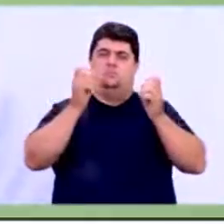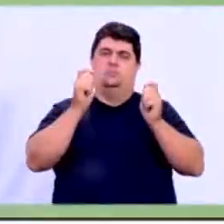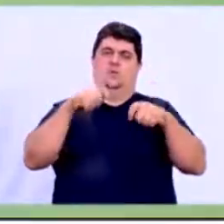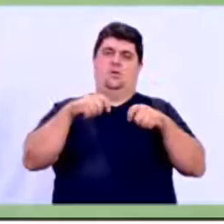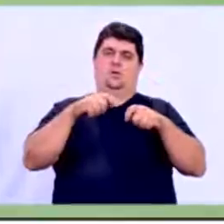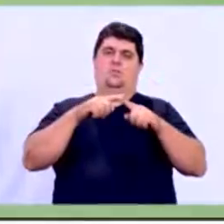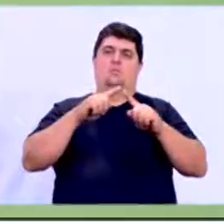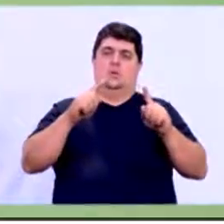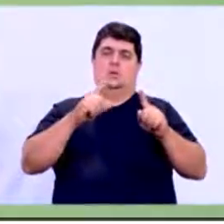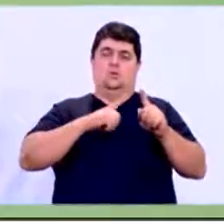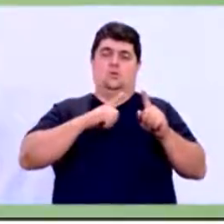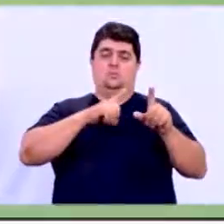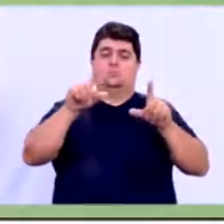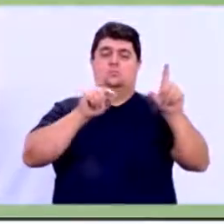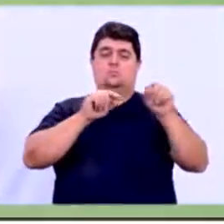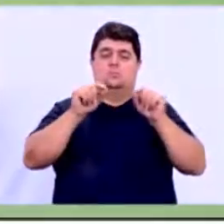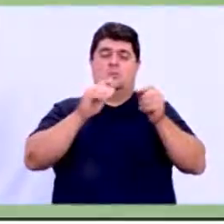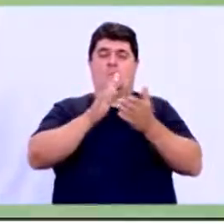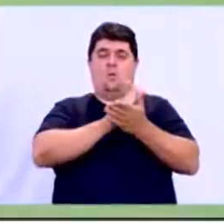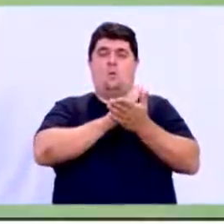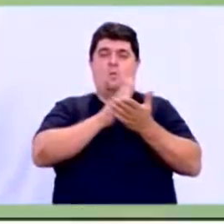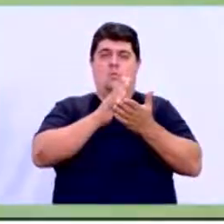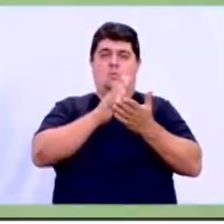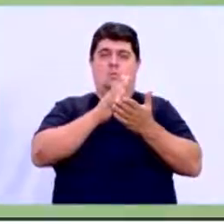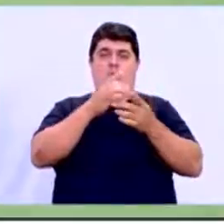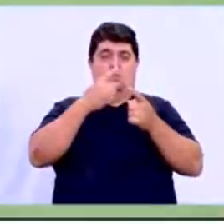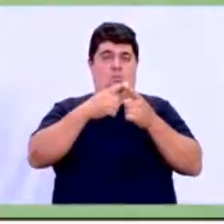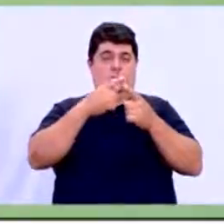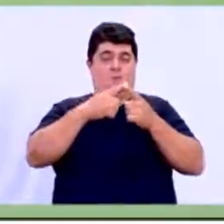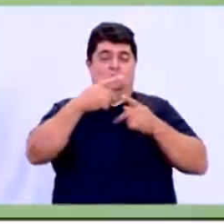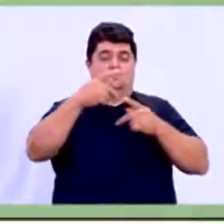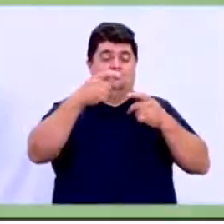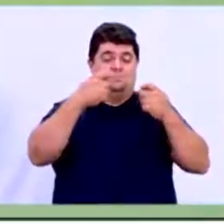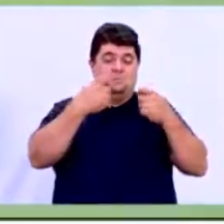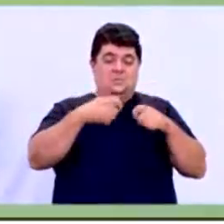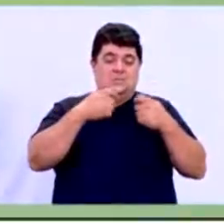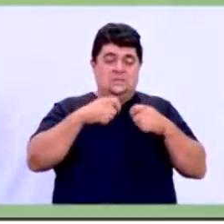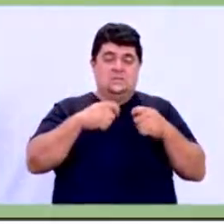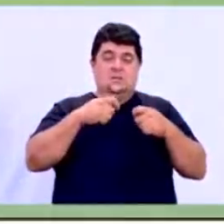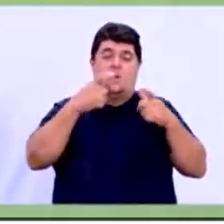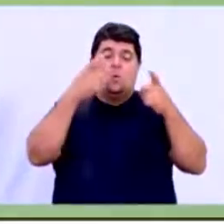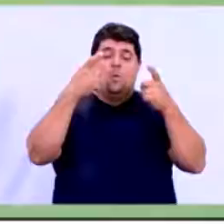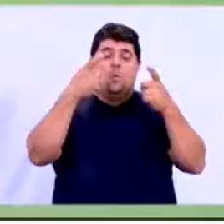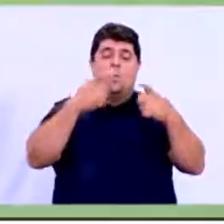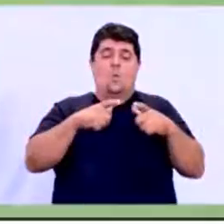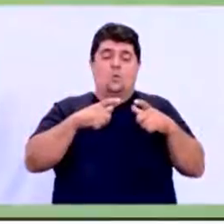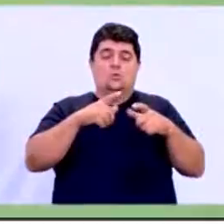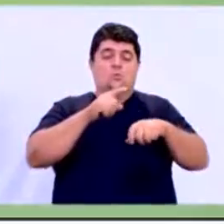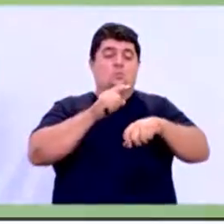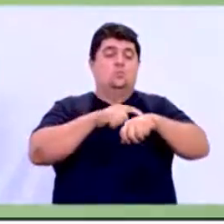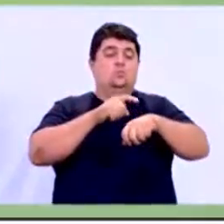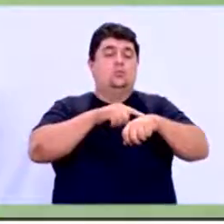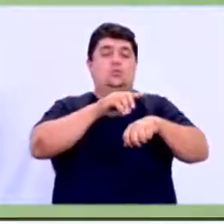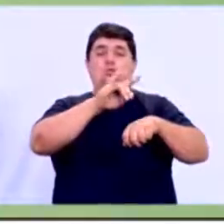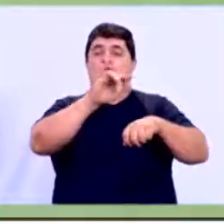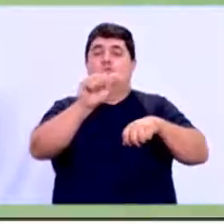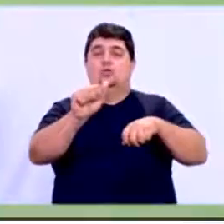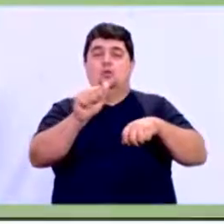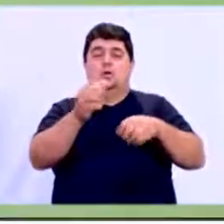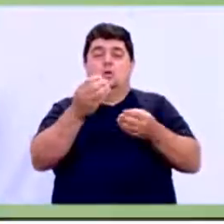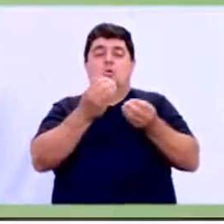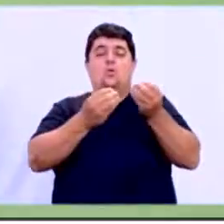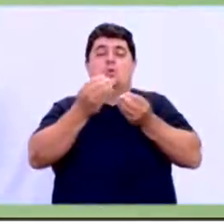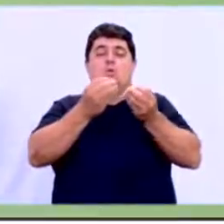planejar, destacamos que planejamos porque precisamos saber onde, quando e como se